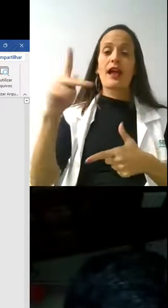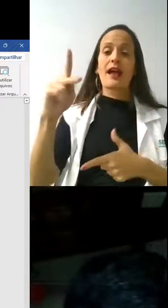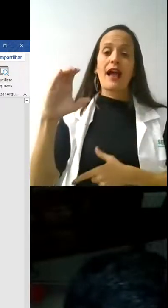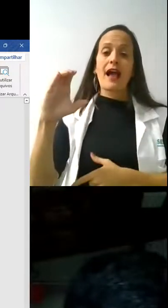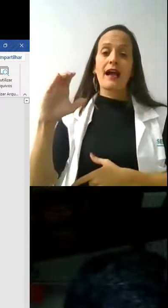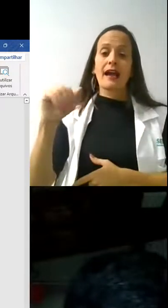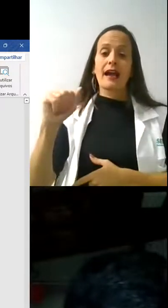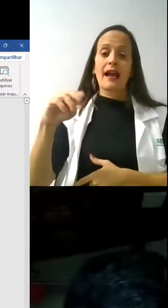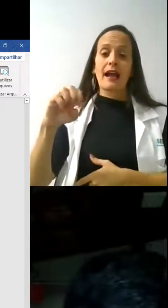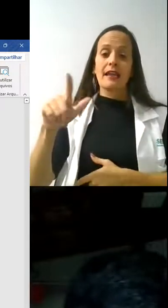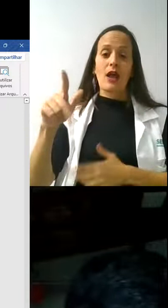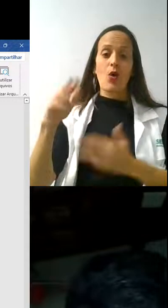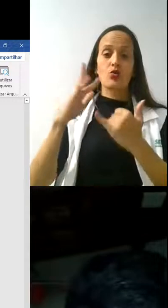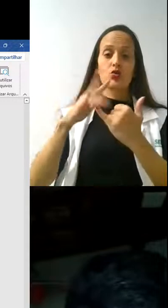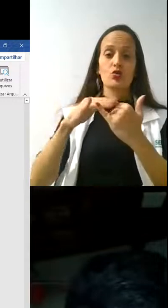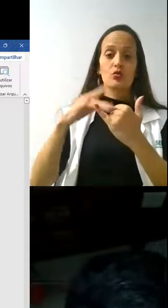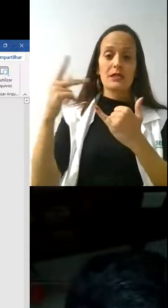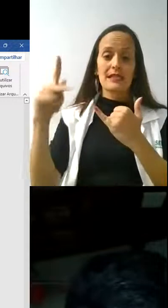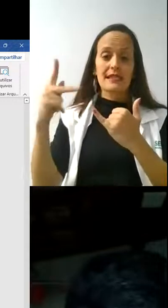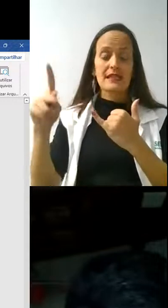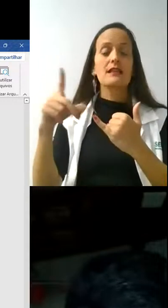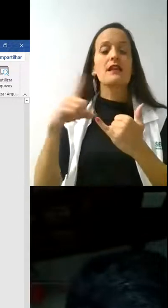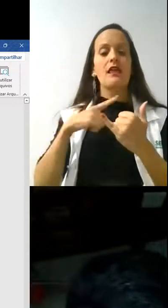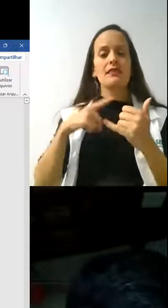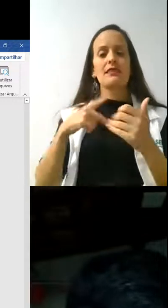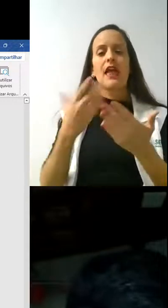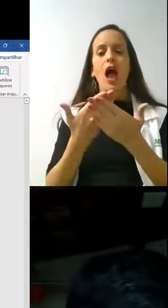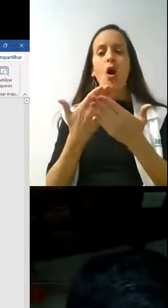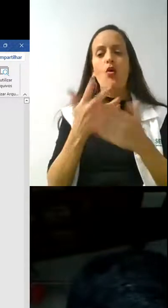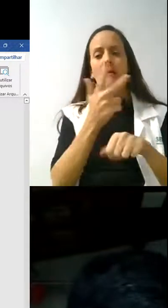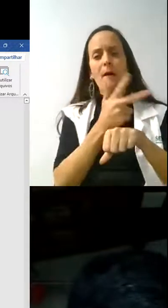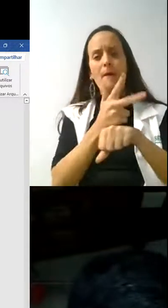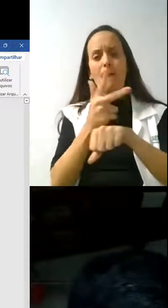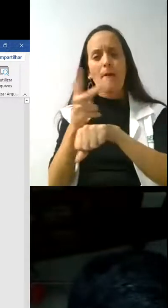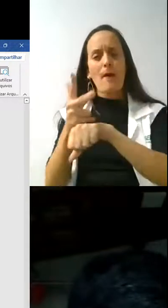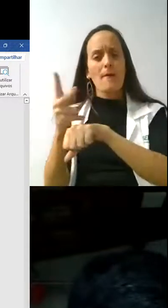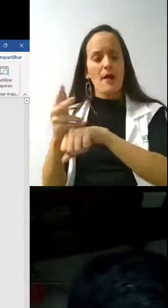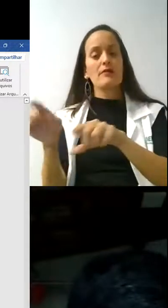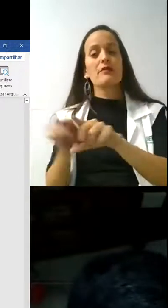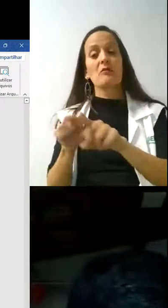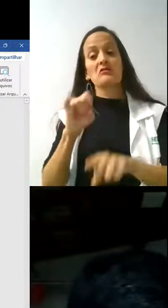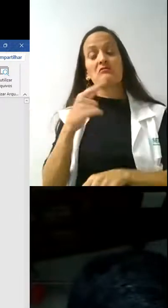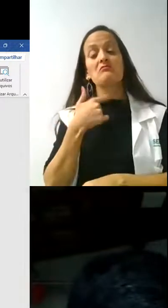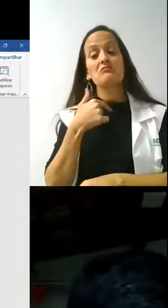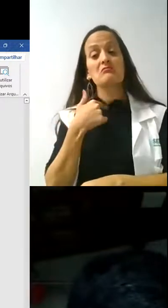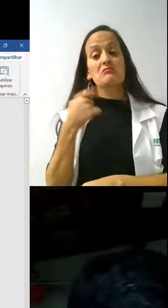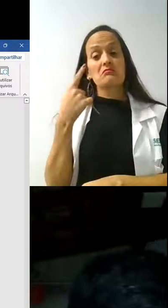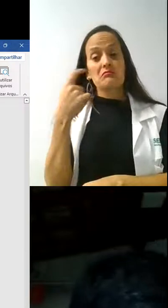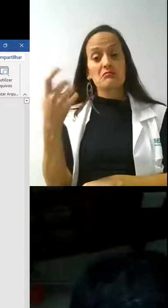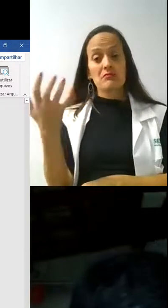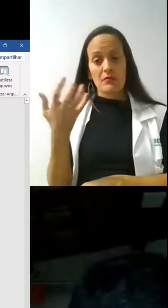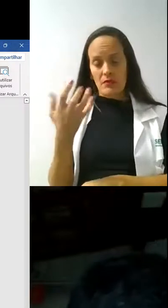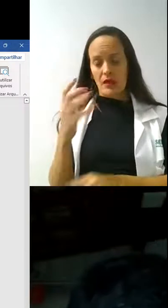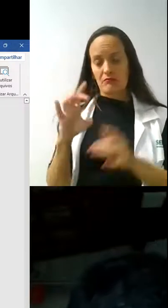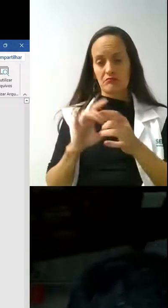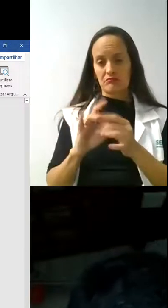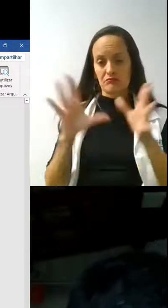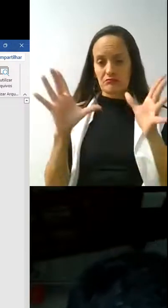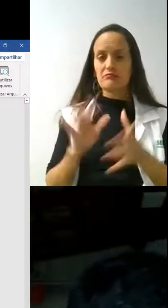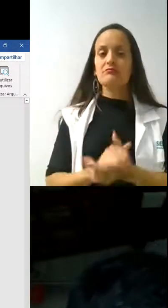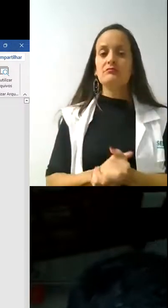Então, vamos lá. Vamos colocar aqui o poste número 4, né? Como que é o código dele, né? Eu vou copiar